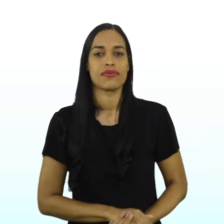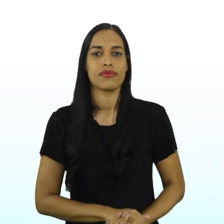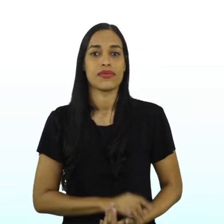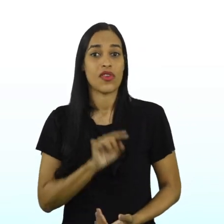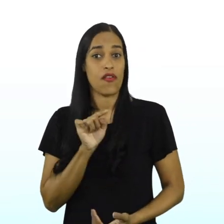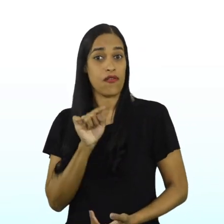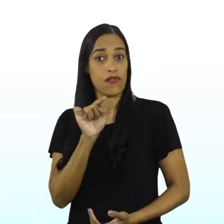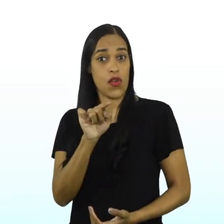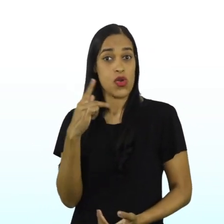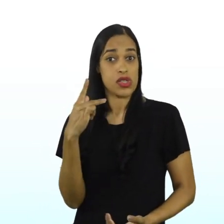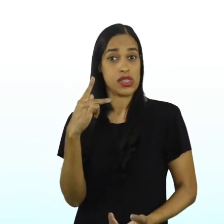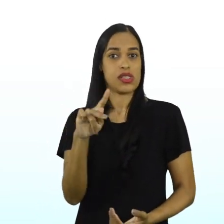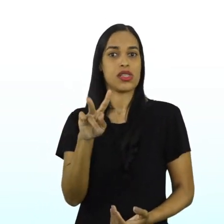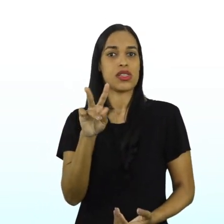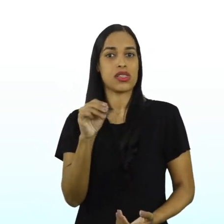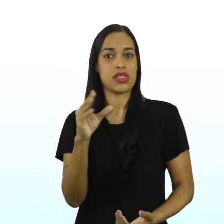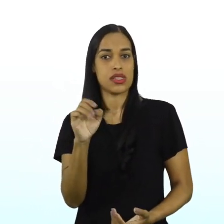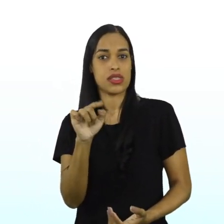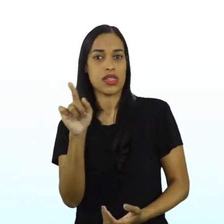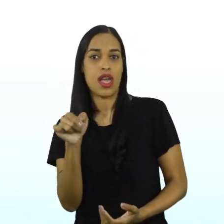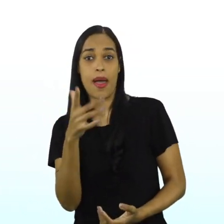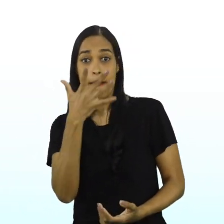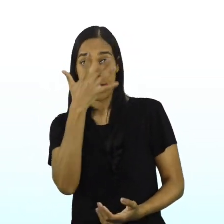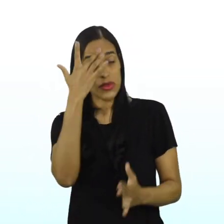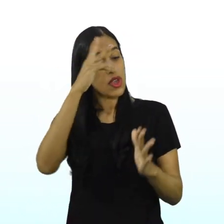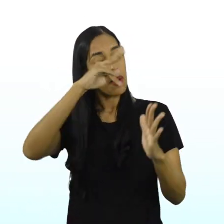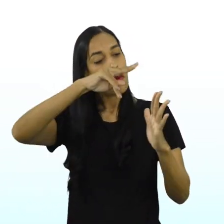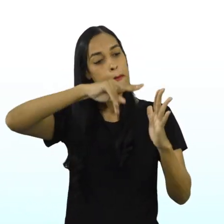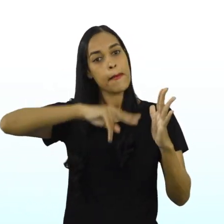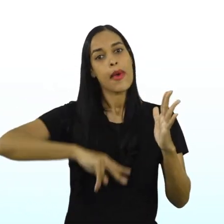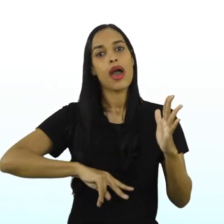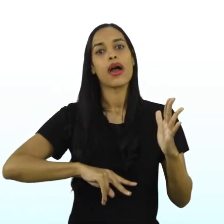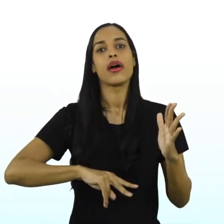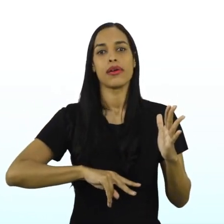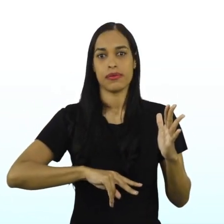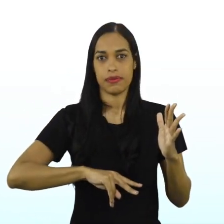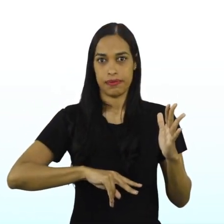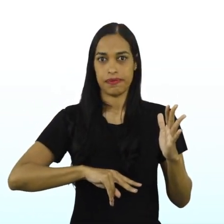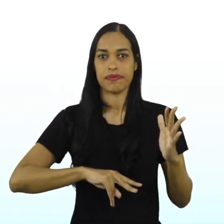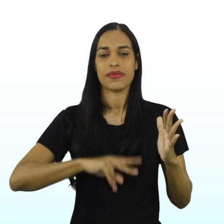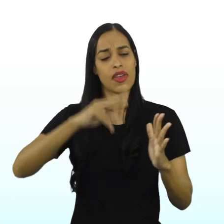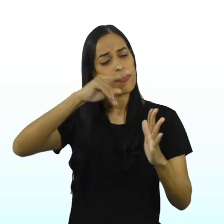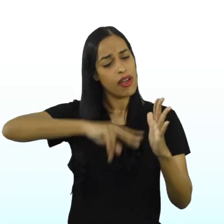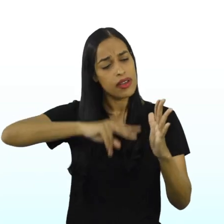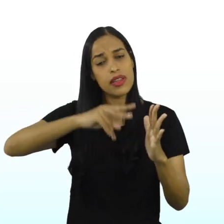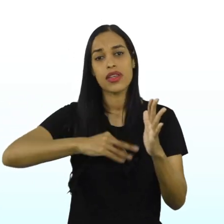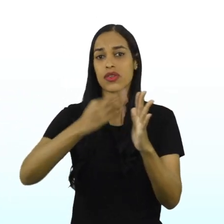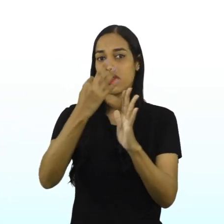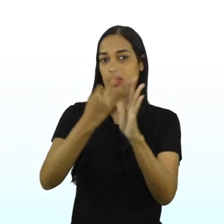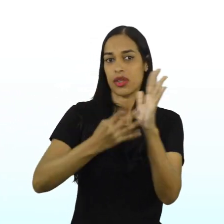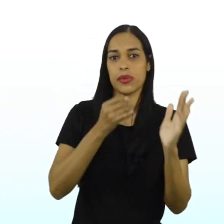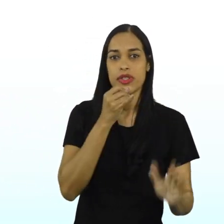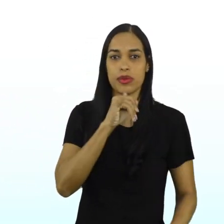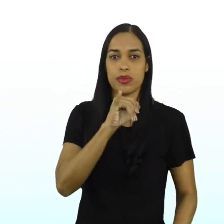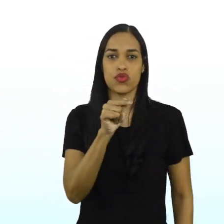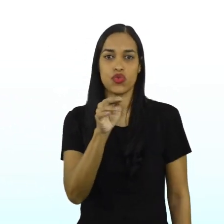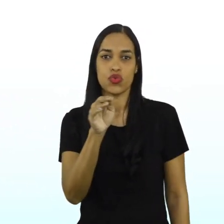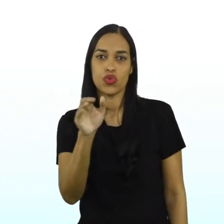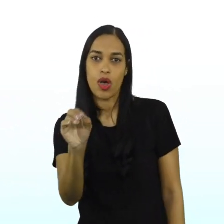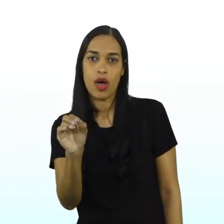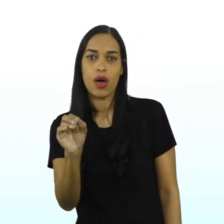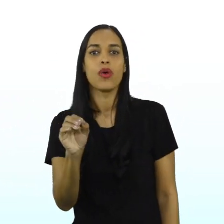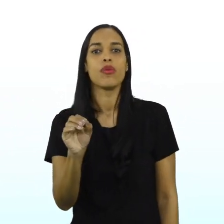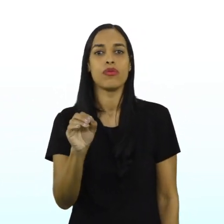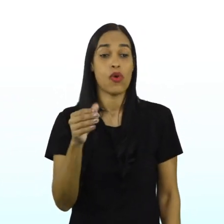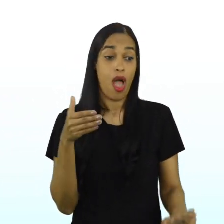diz você quem? Aquela pessoa que está lendo o texto. Se quem fizer a leitura do texto for o João,